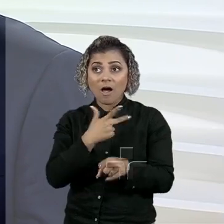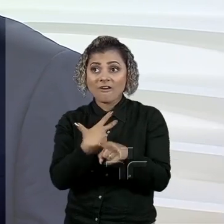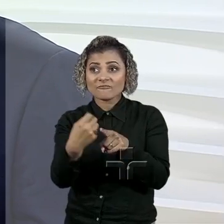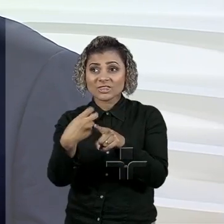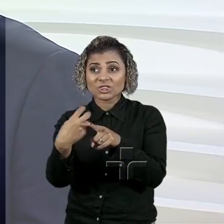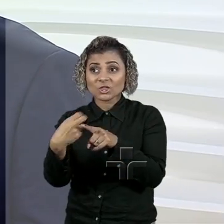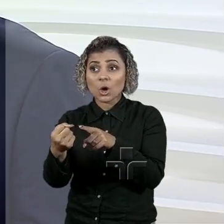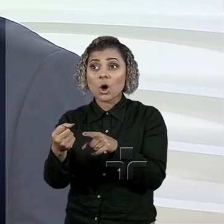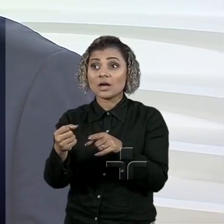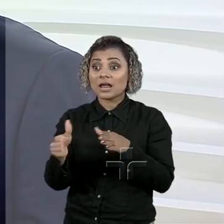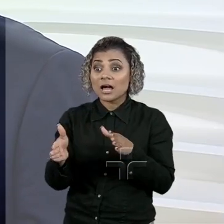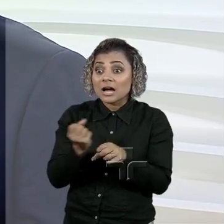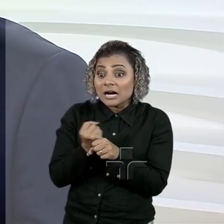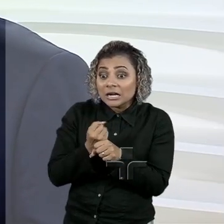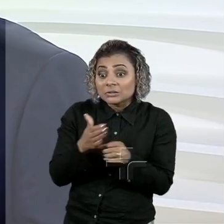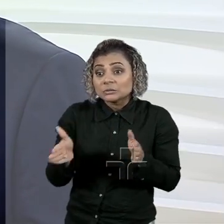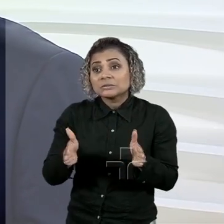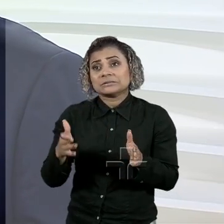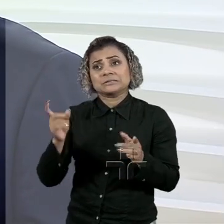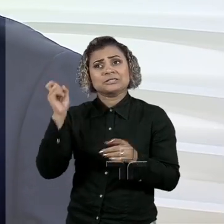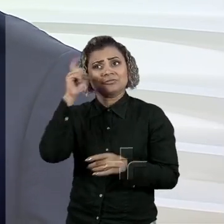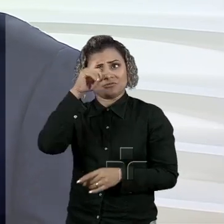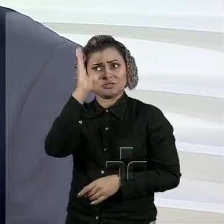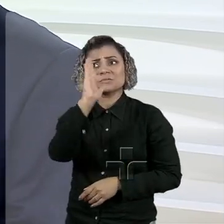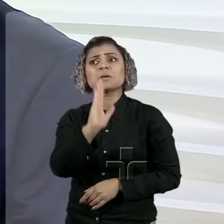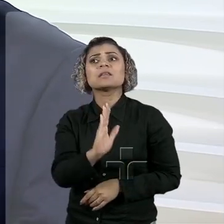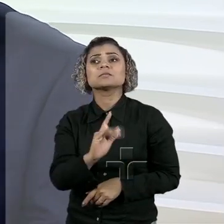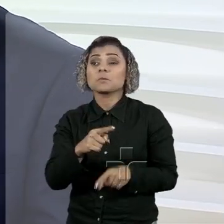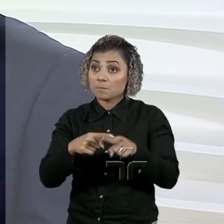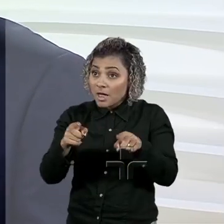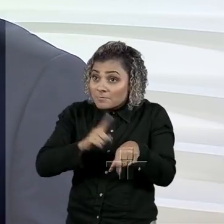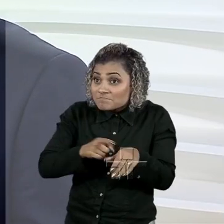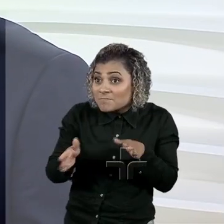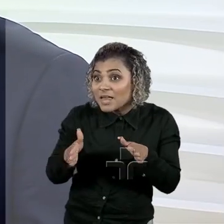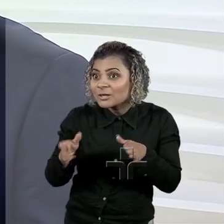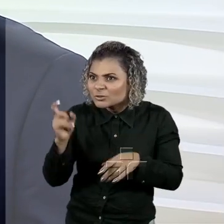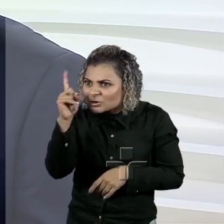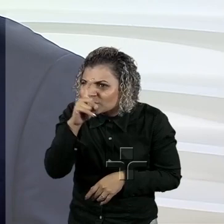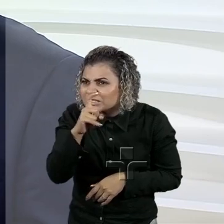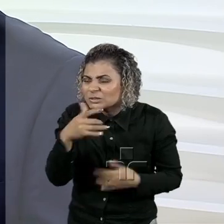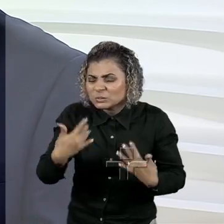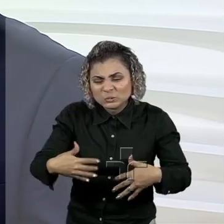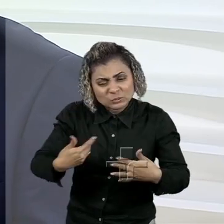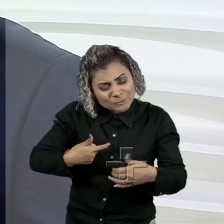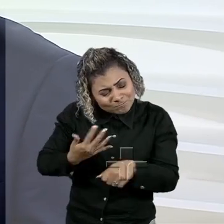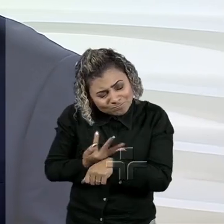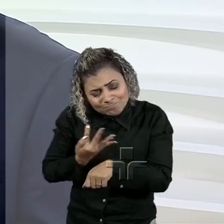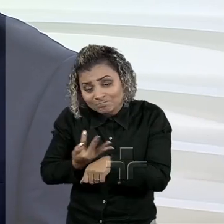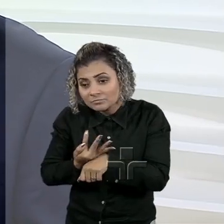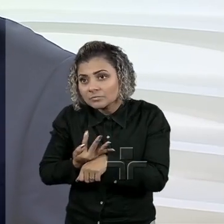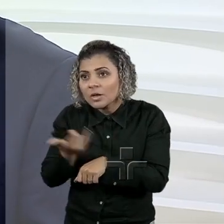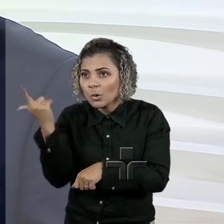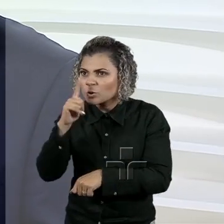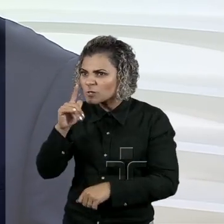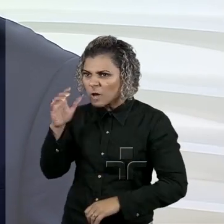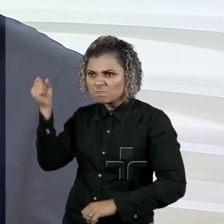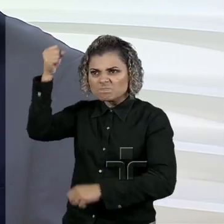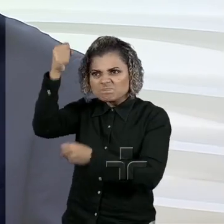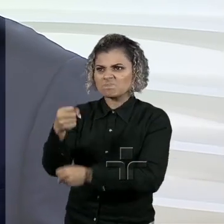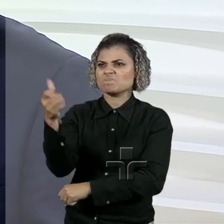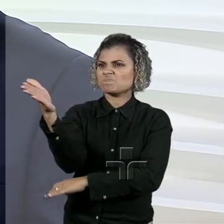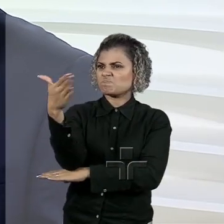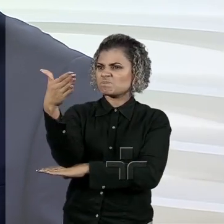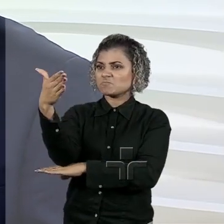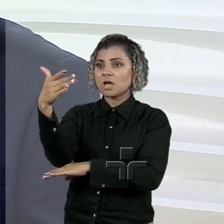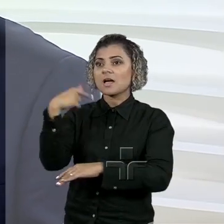em anos incrivelmente difíceis para o Brasil, e nesses momentos difíceis, quando a gente atravessa e encontra um ídolo desse, ele gera esperança,